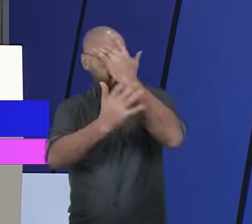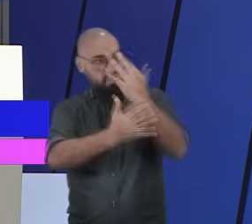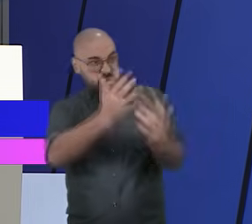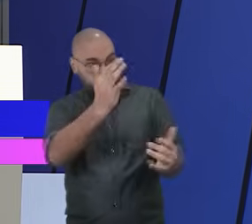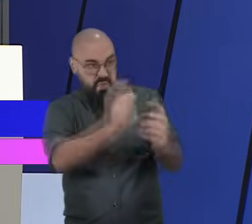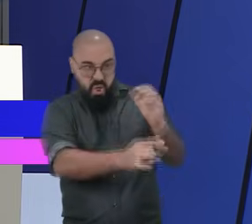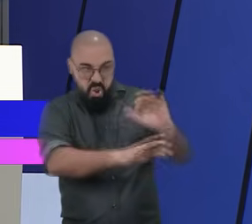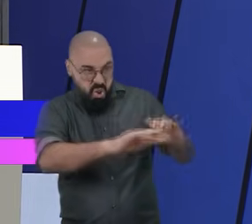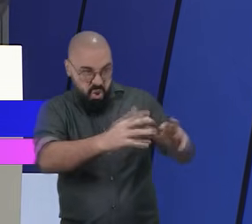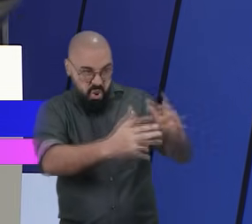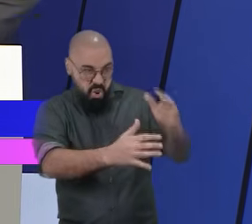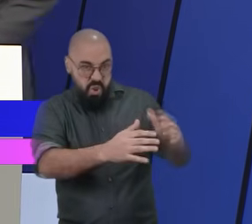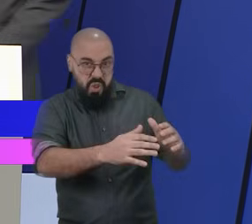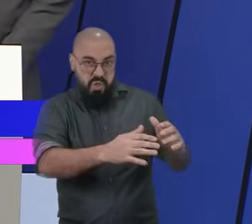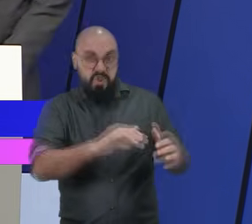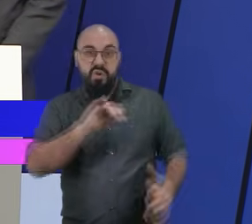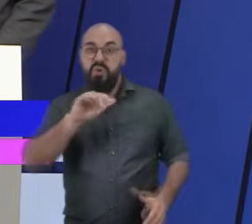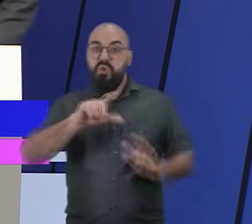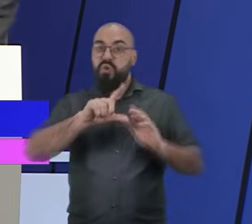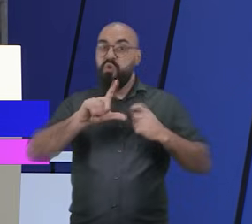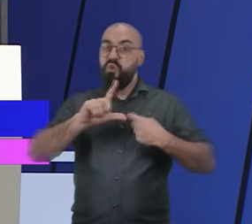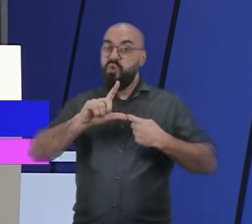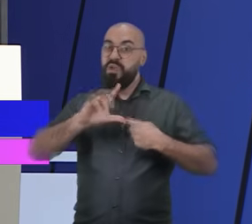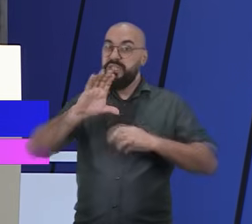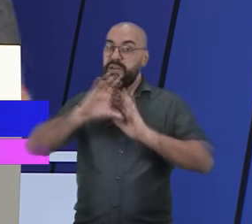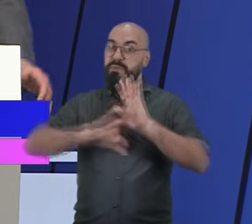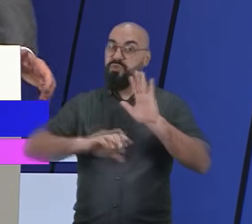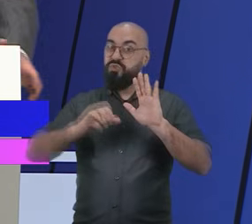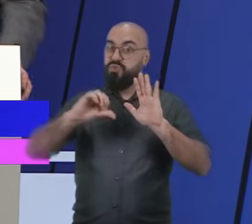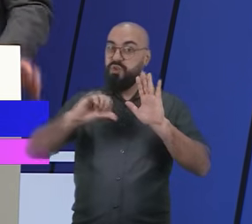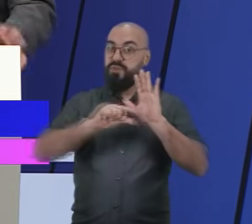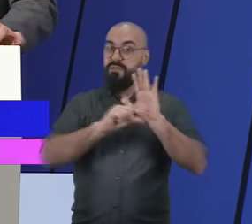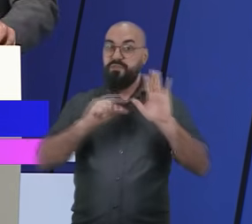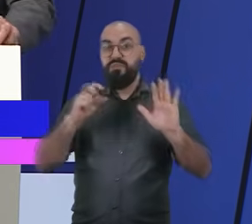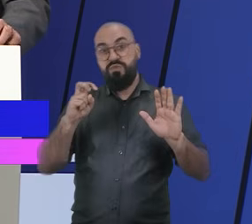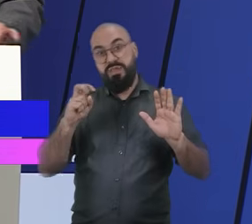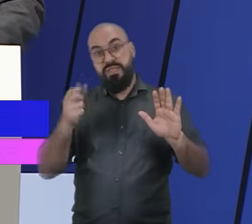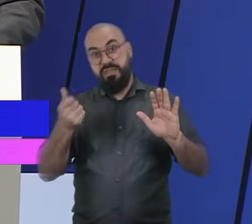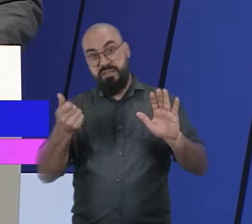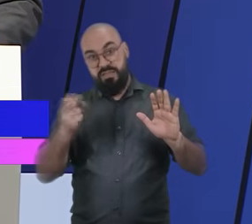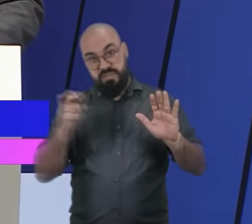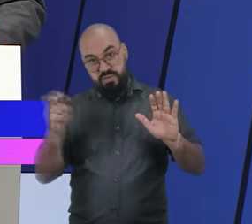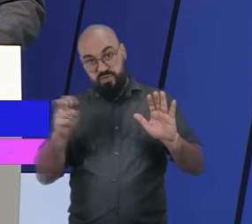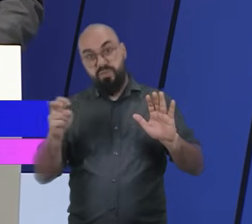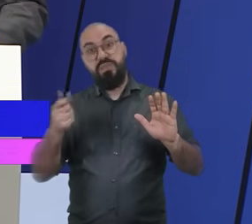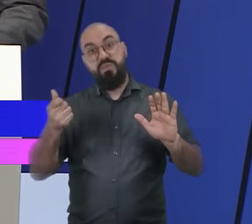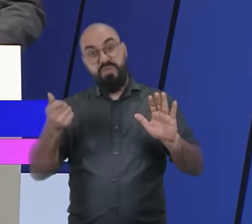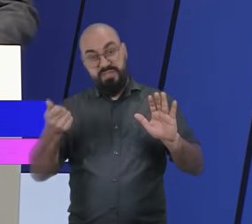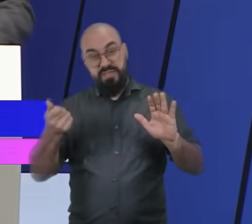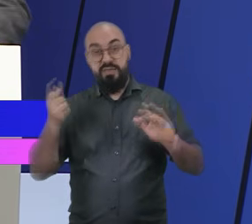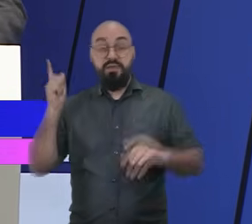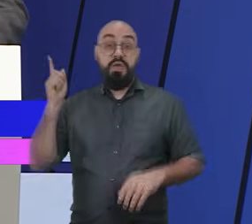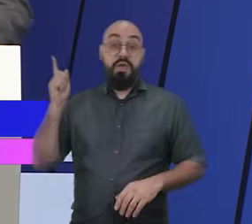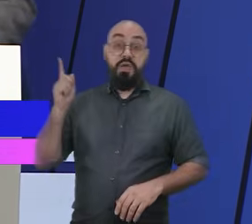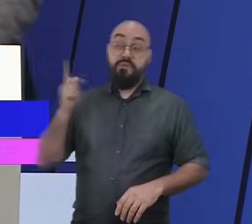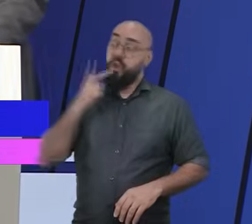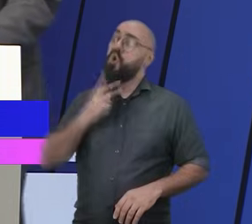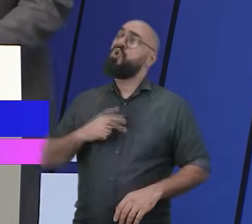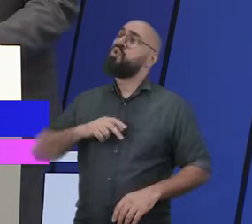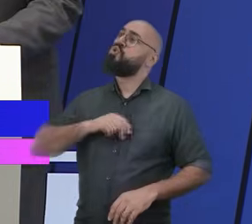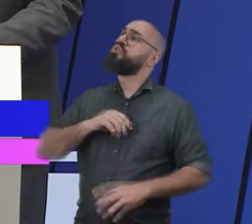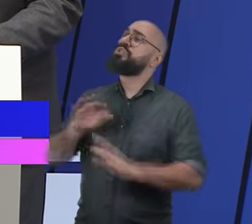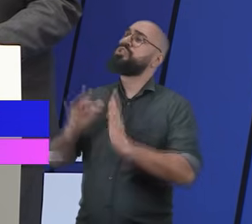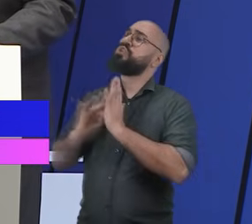as pessoas que estavam perseguindo Jesus, como está em Lucas 9, 54 a 56. Jesus não foi bem recebido, e então, naquele momento, João falou